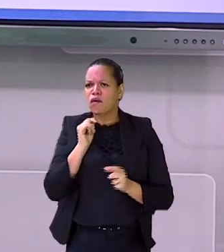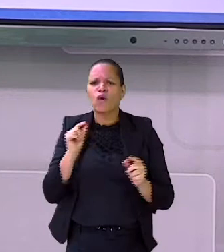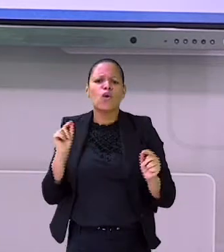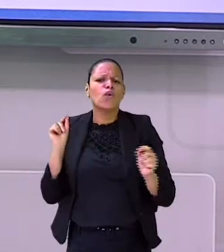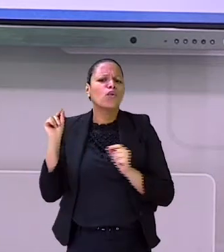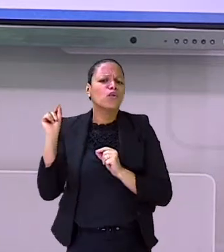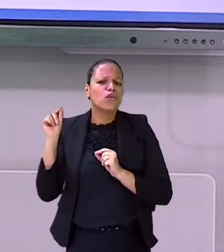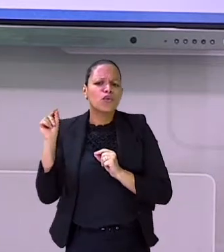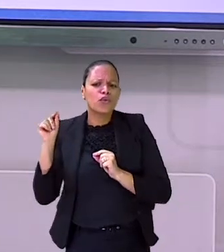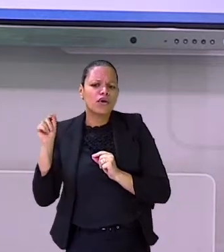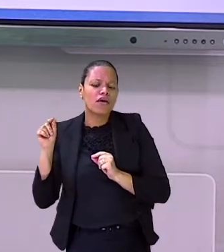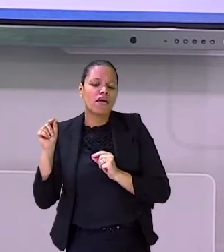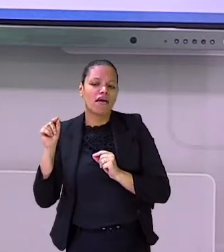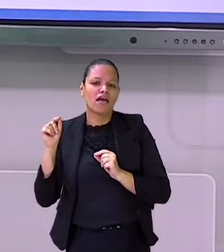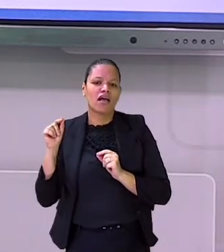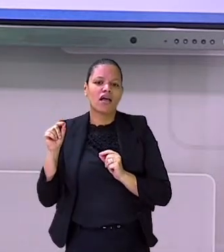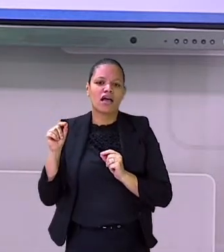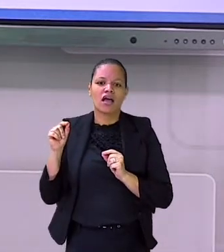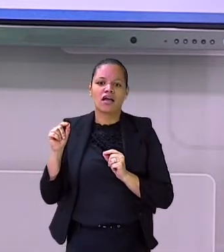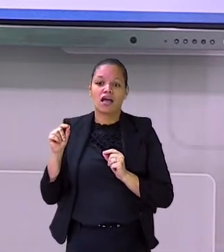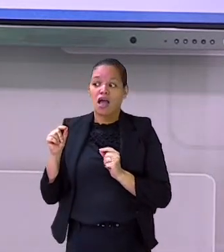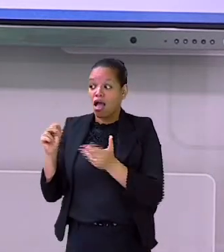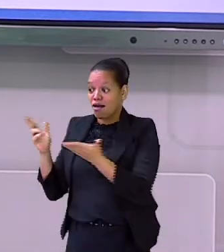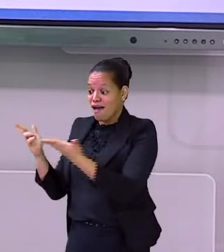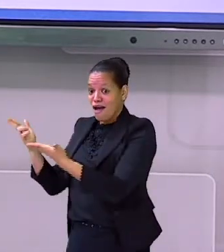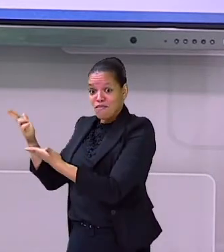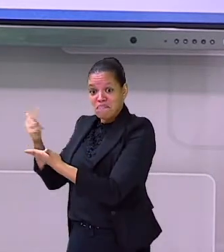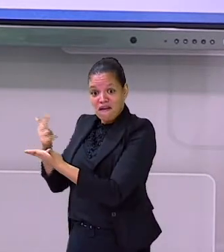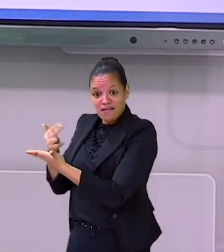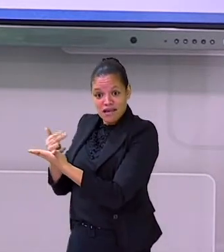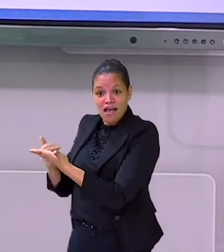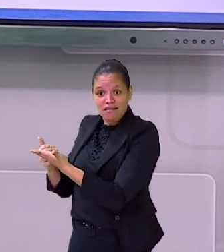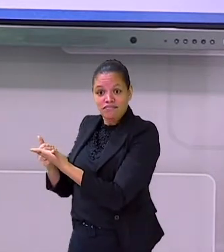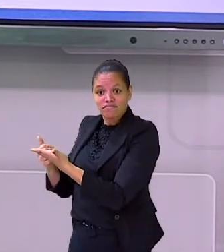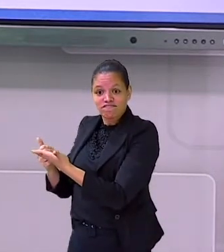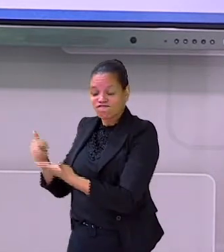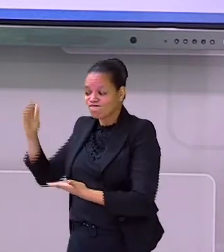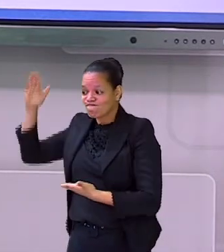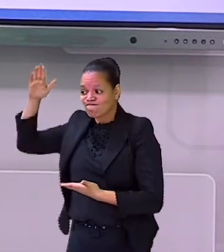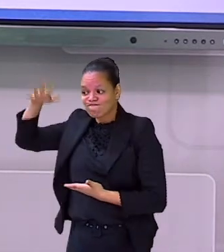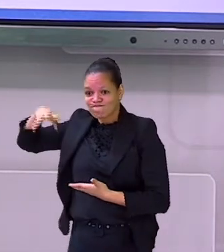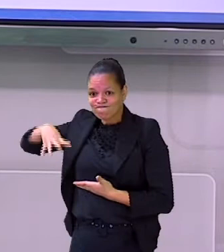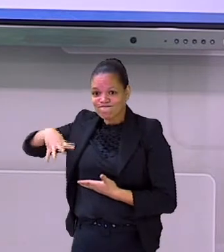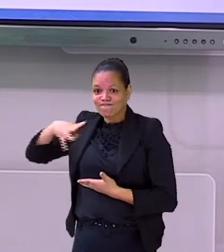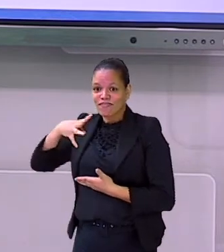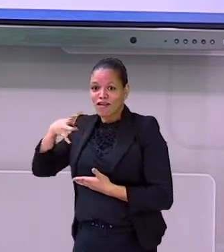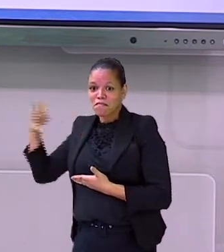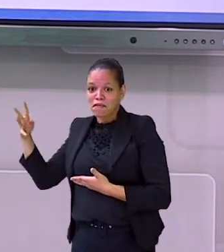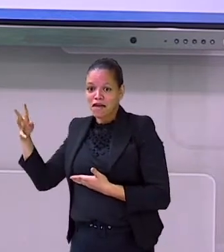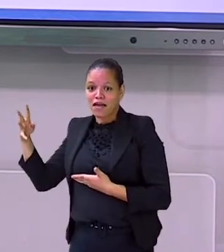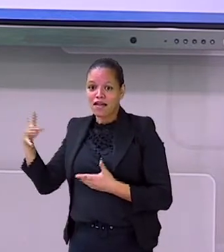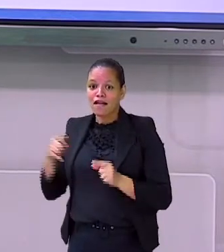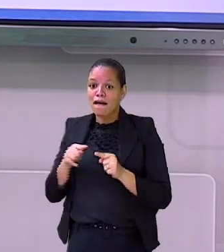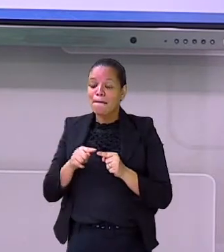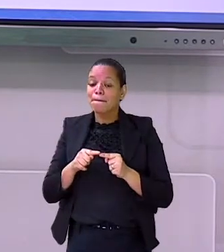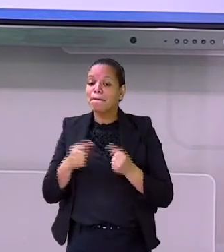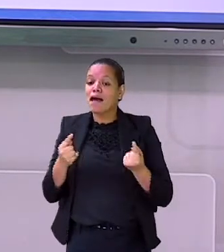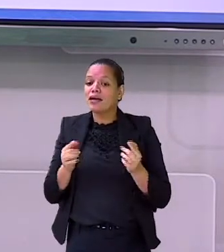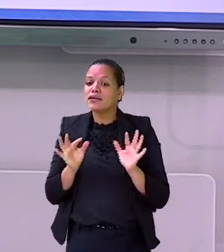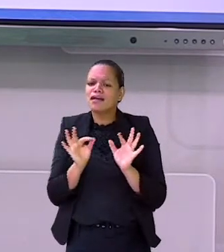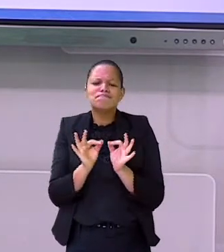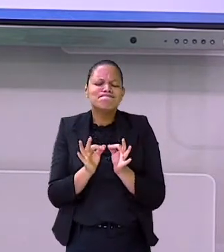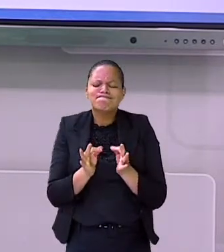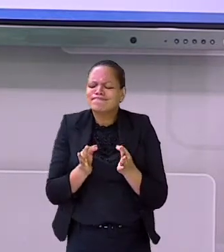como se fosse um desenho de uma tabela, só que uma forma mais simples ainda de